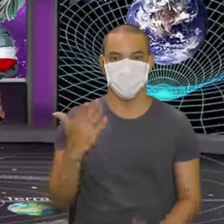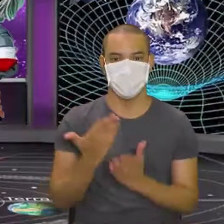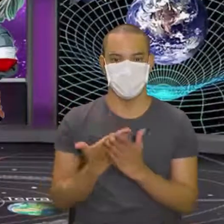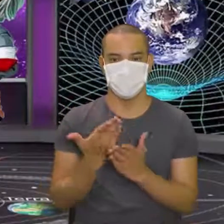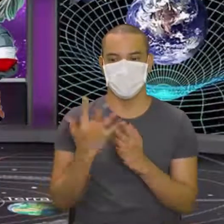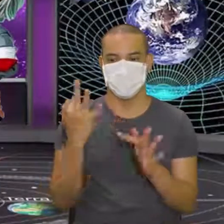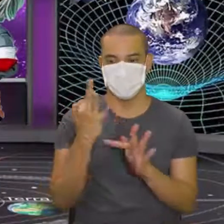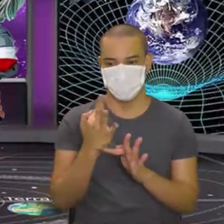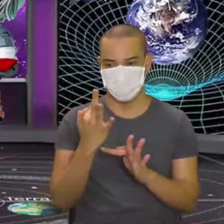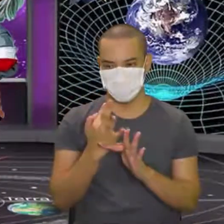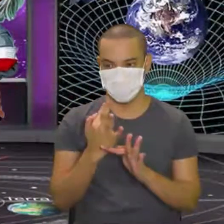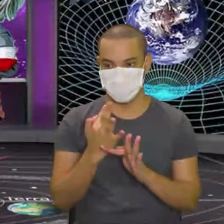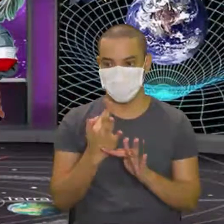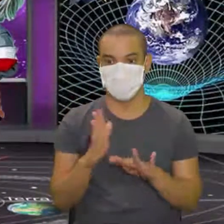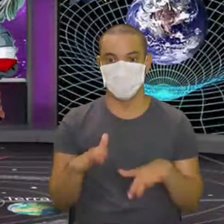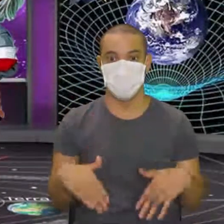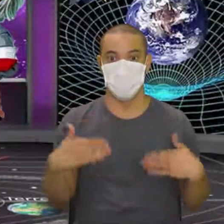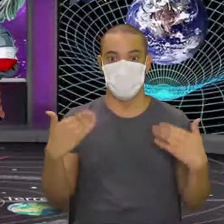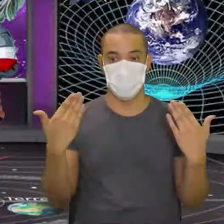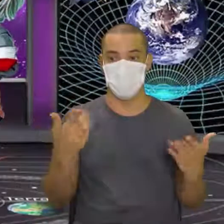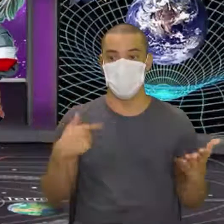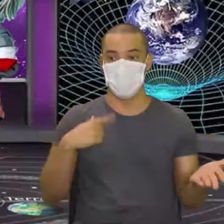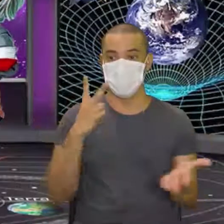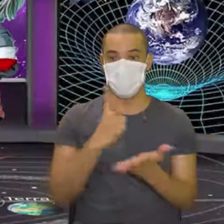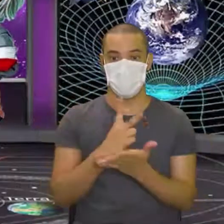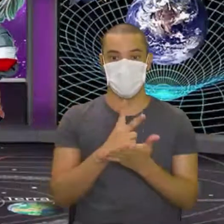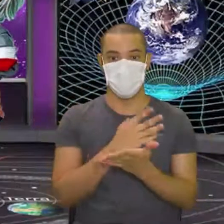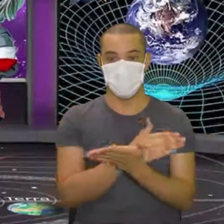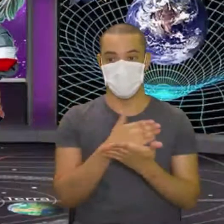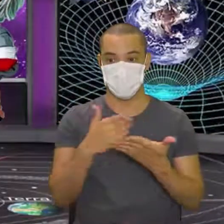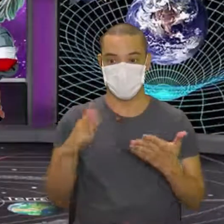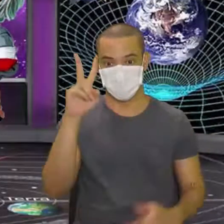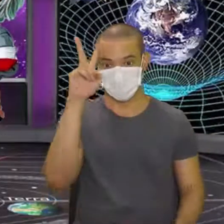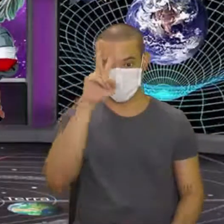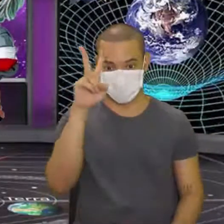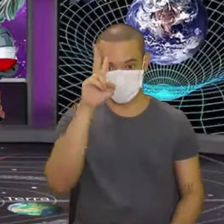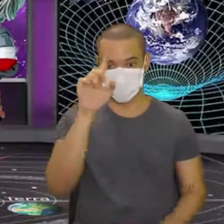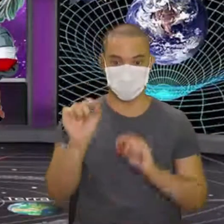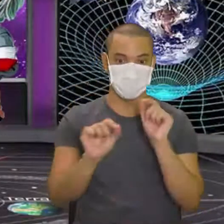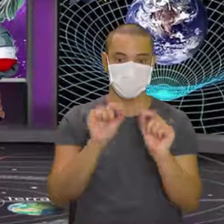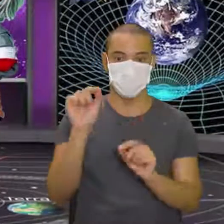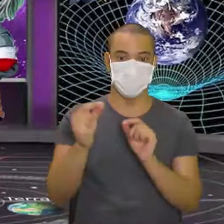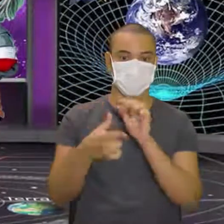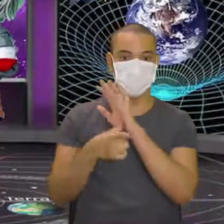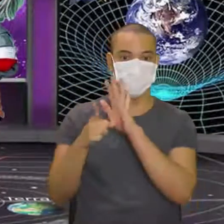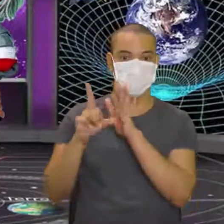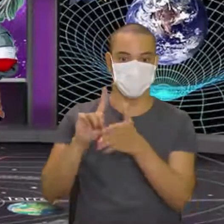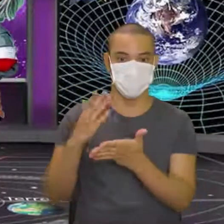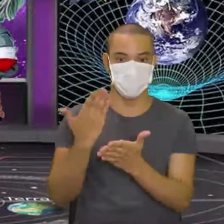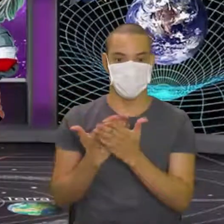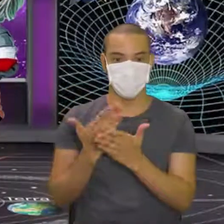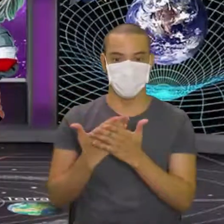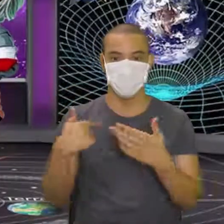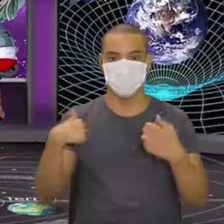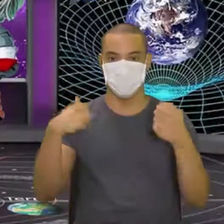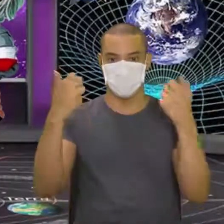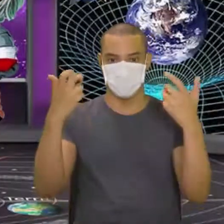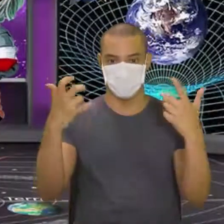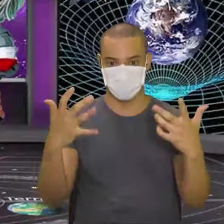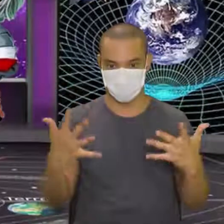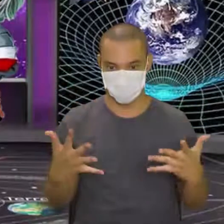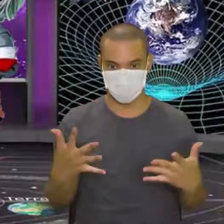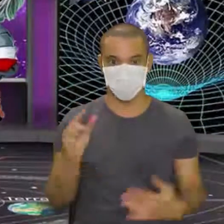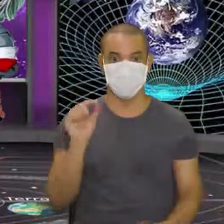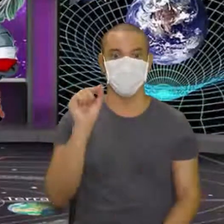física. Pessoal, como sempre eu começo, vamos relembrar o que nós estávamos falando na aula passada. Nós